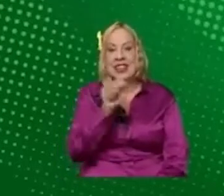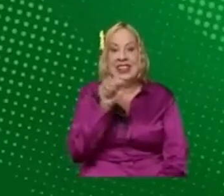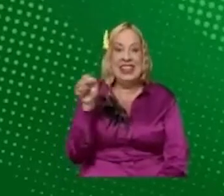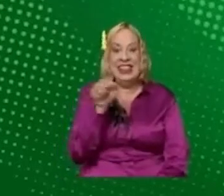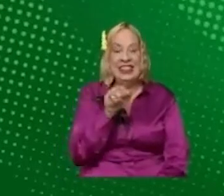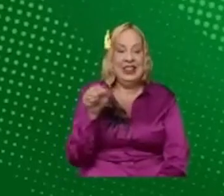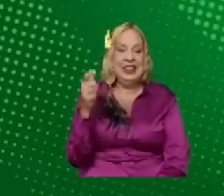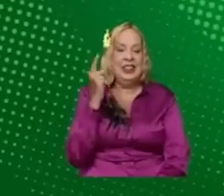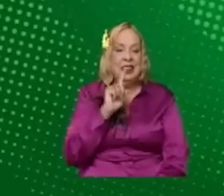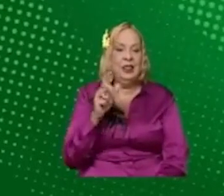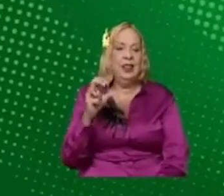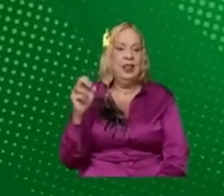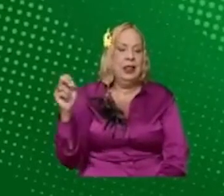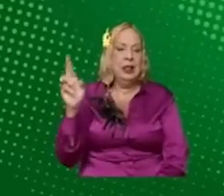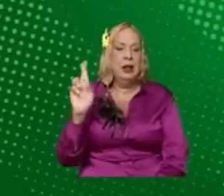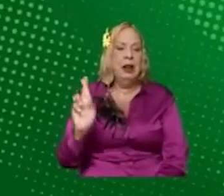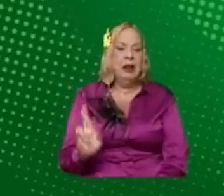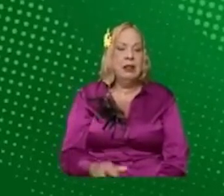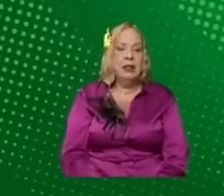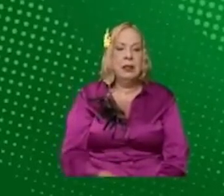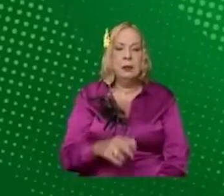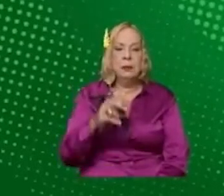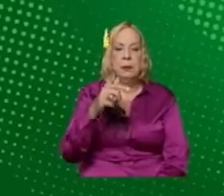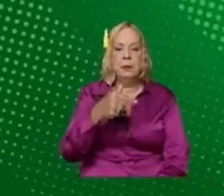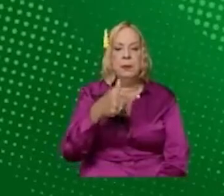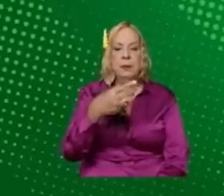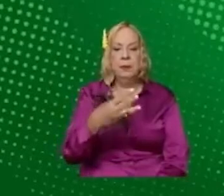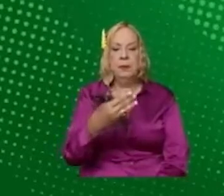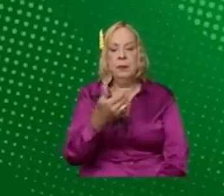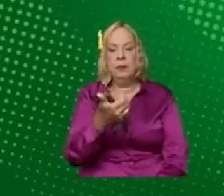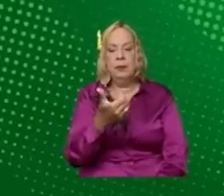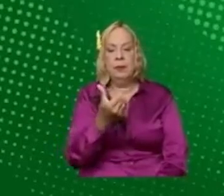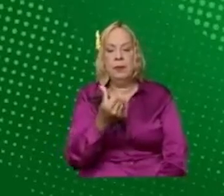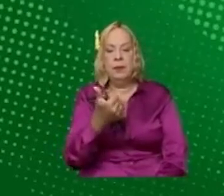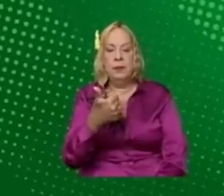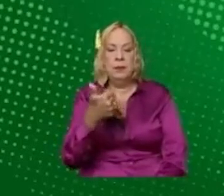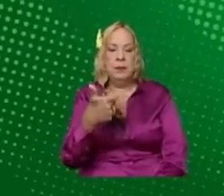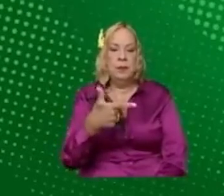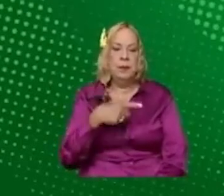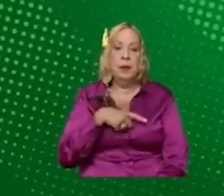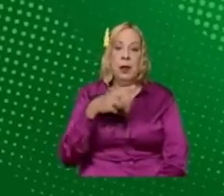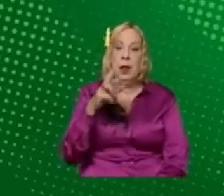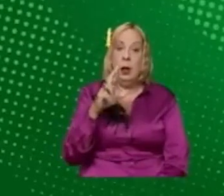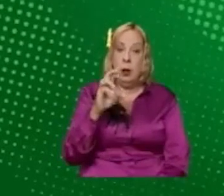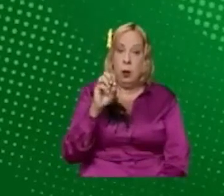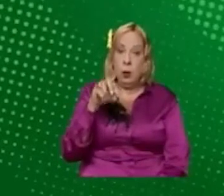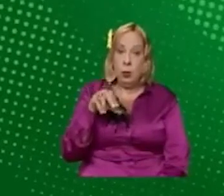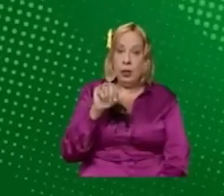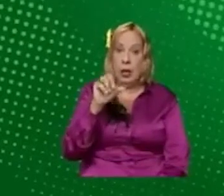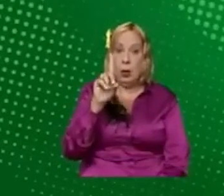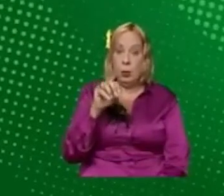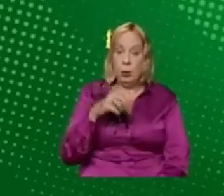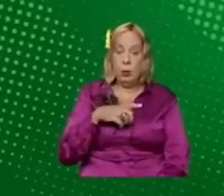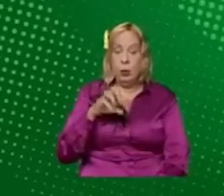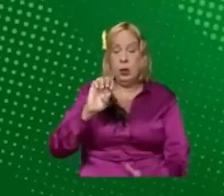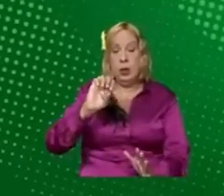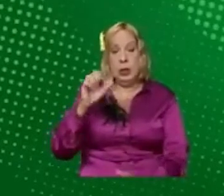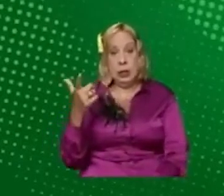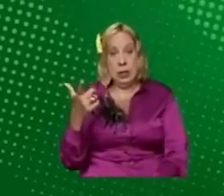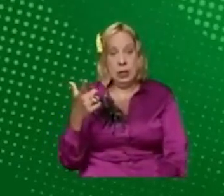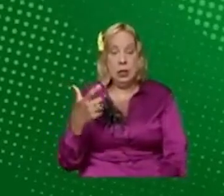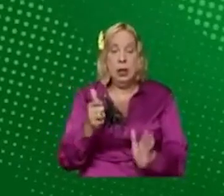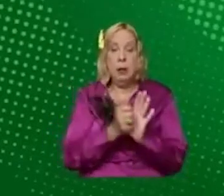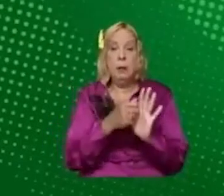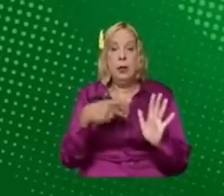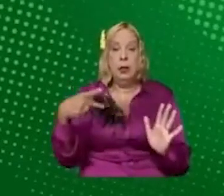moleque, R$500 pra você. Tá vendo aí, ó, 741612, o Ronaldo Distância pelo aplicativo. E